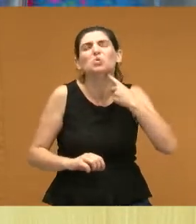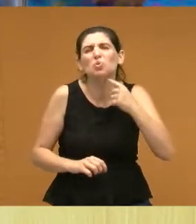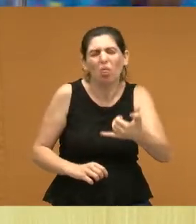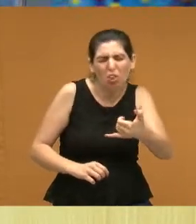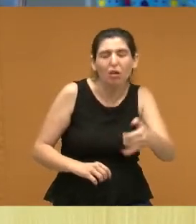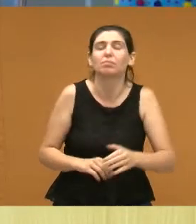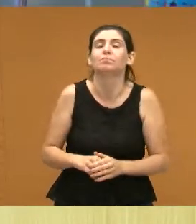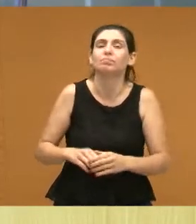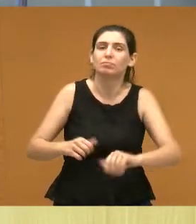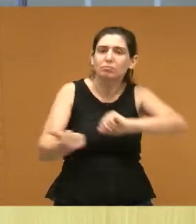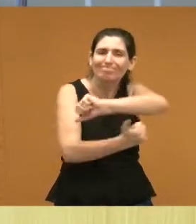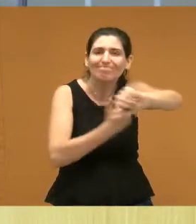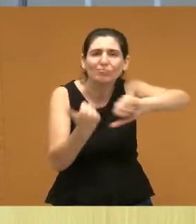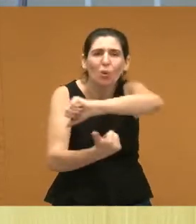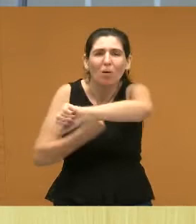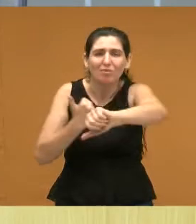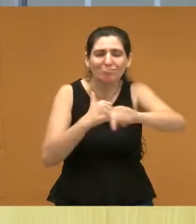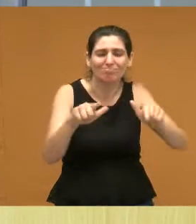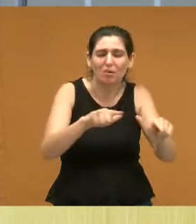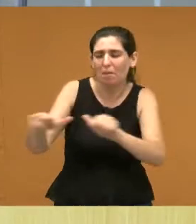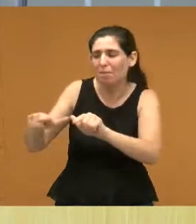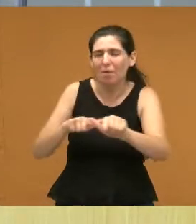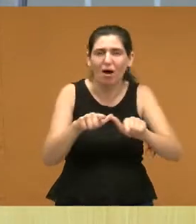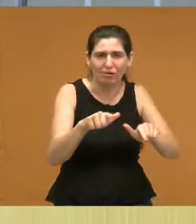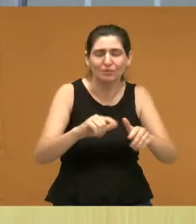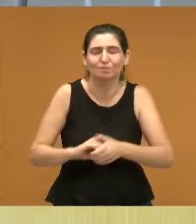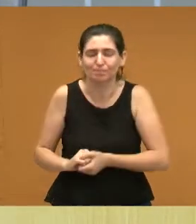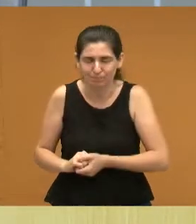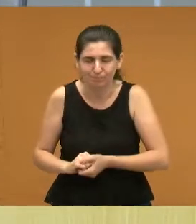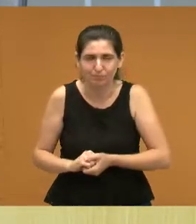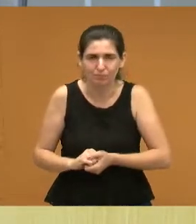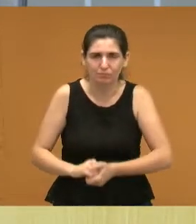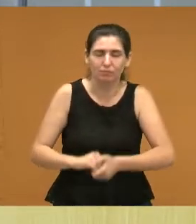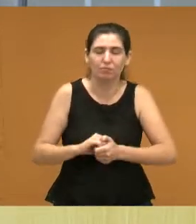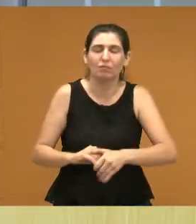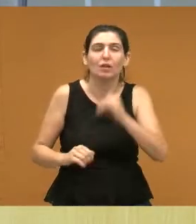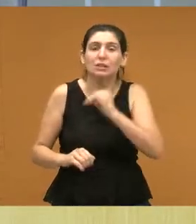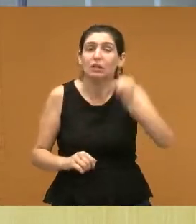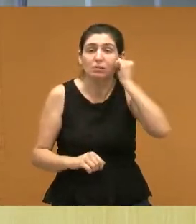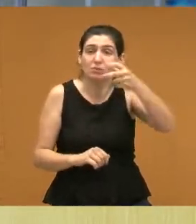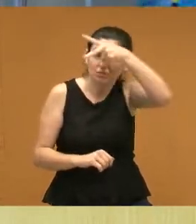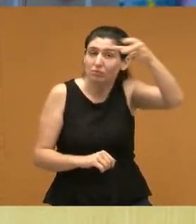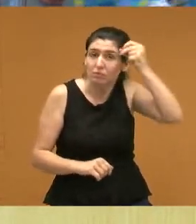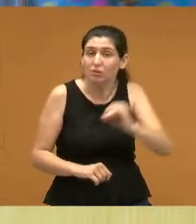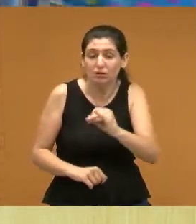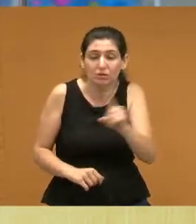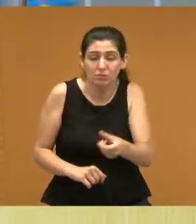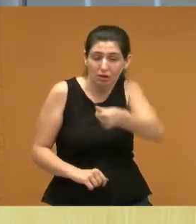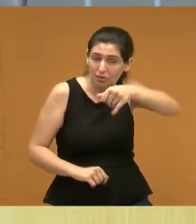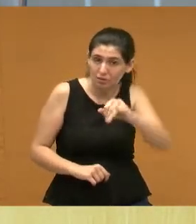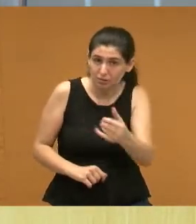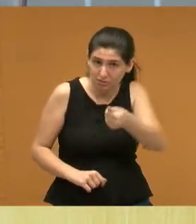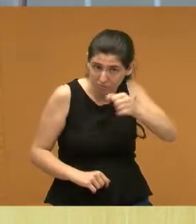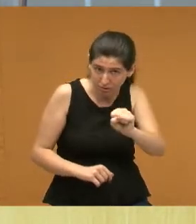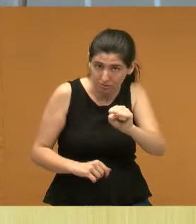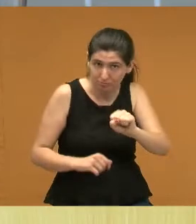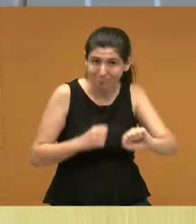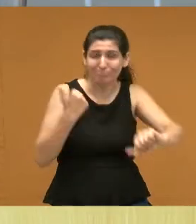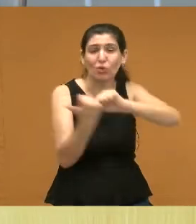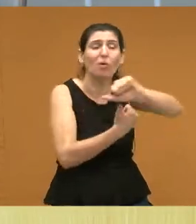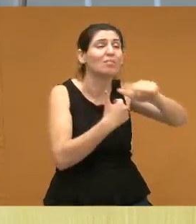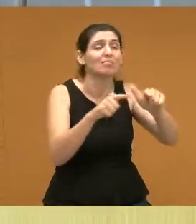funções gratificadas e dá outras providências. Autoria, Prefeito Municipal Isaías José de Santana.